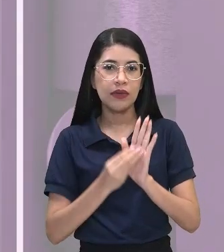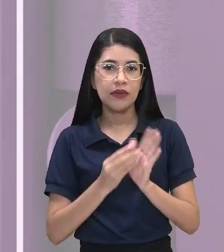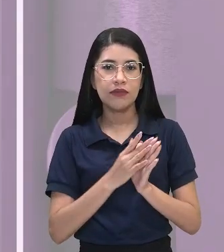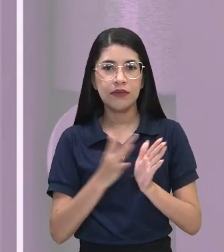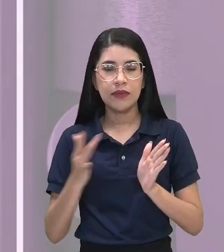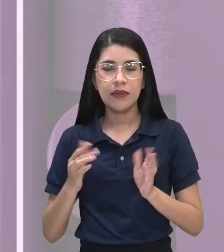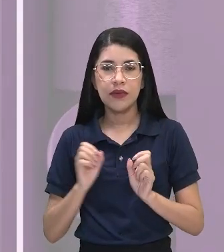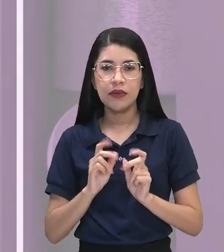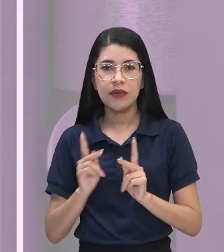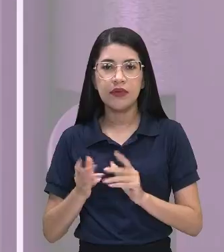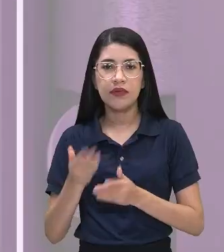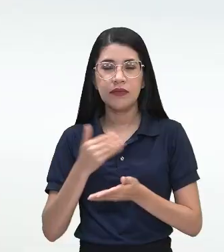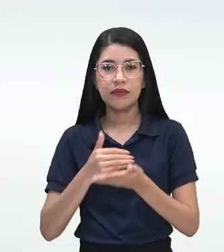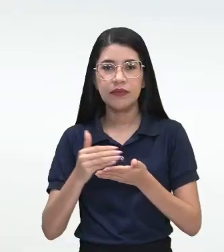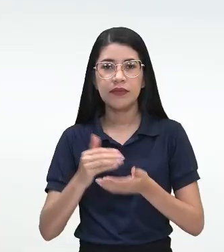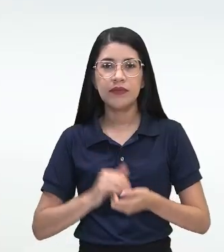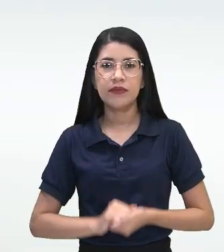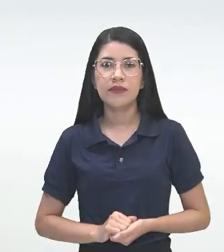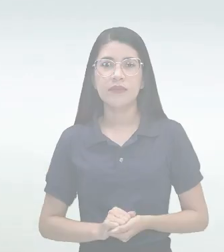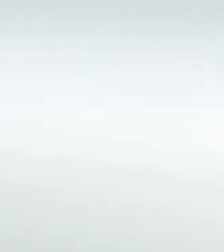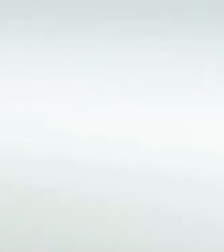conteúdos. Bacana? Então, vamos lá.